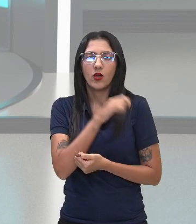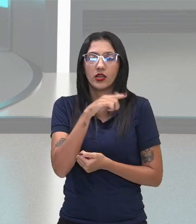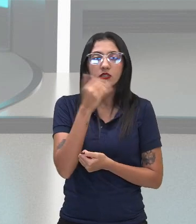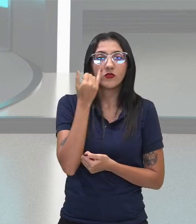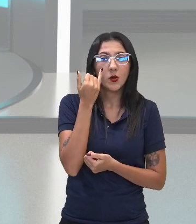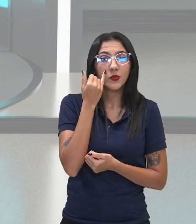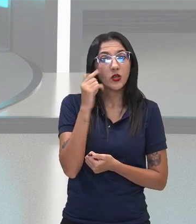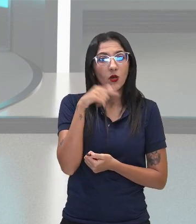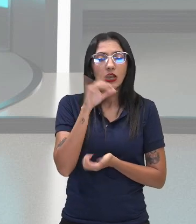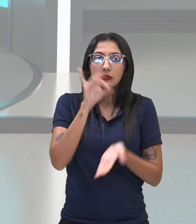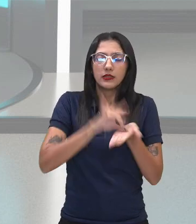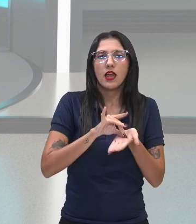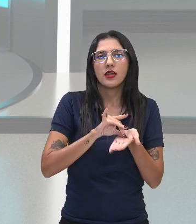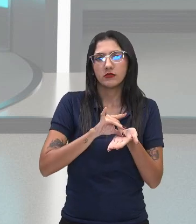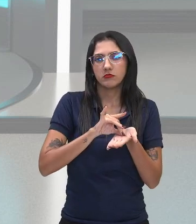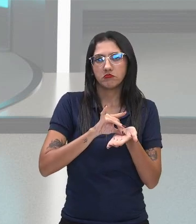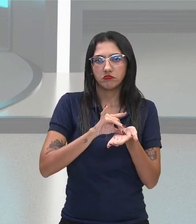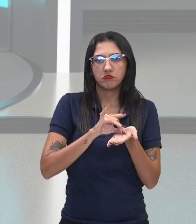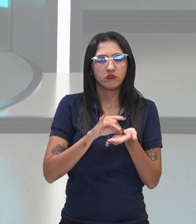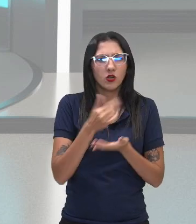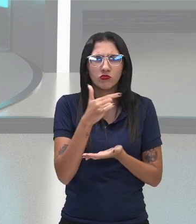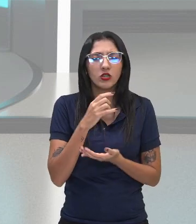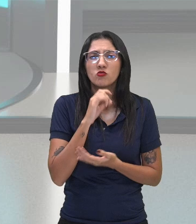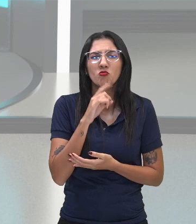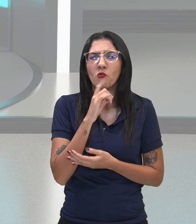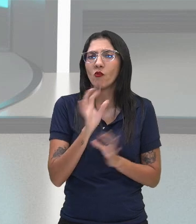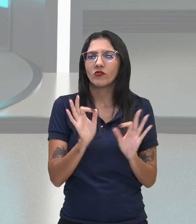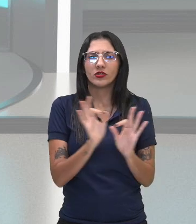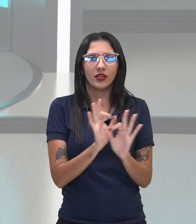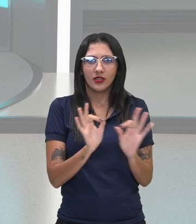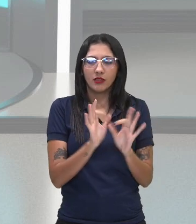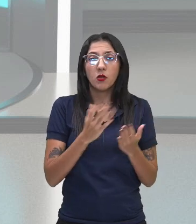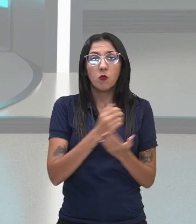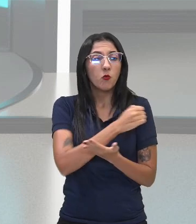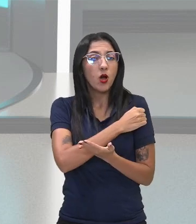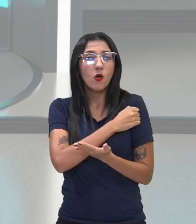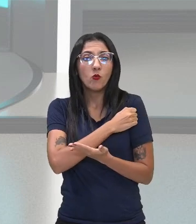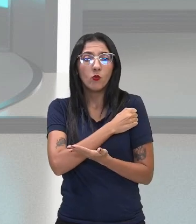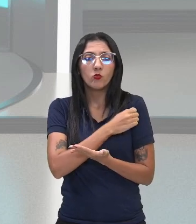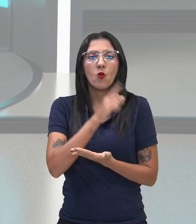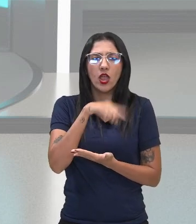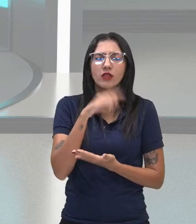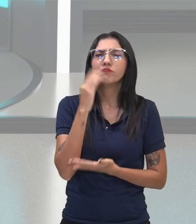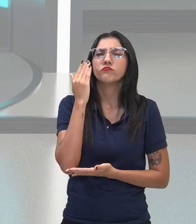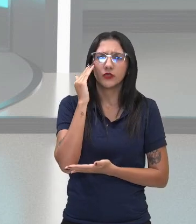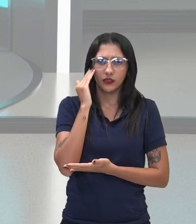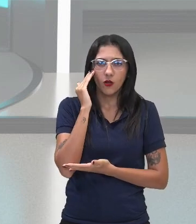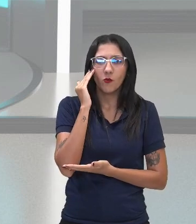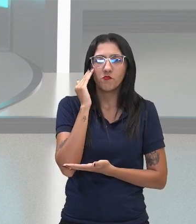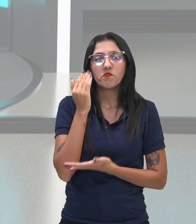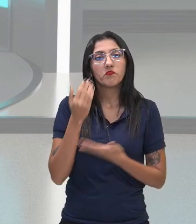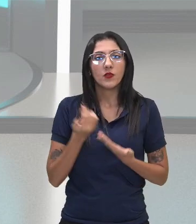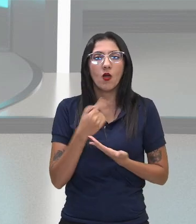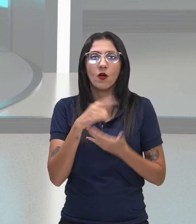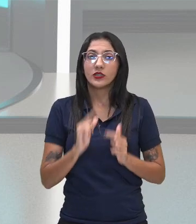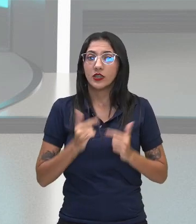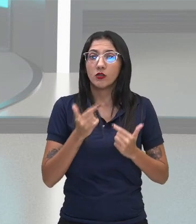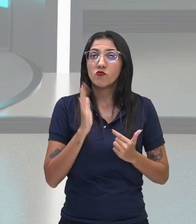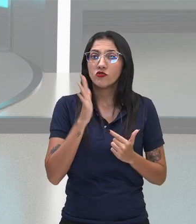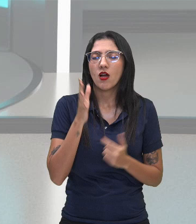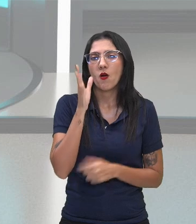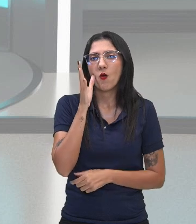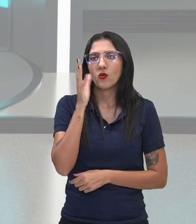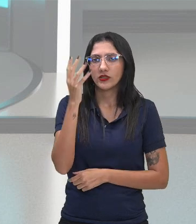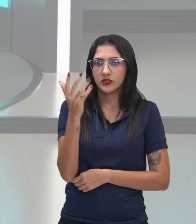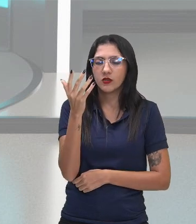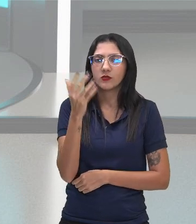ela é precisa, não deixa nenhuma dúvida. O aluno entendeu. Essa ação aconteceu.